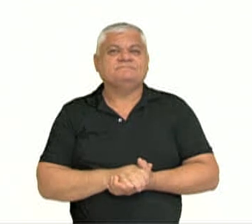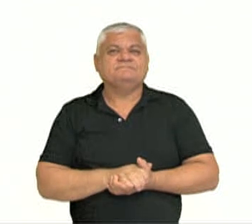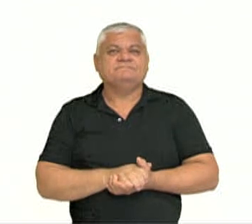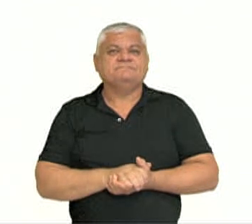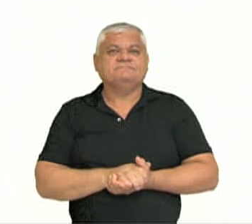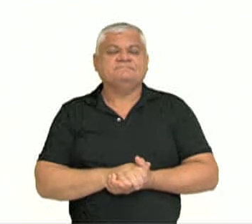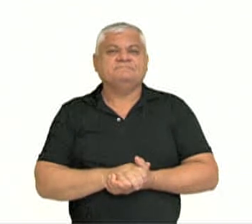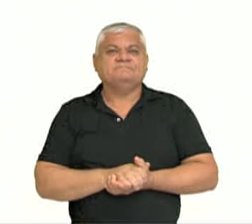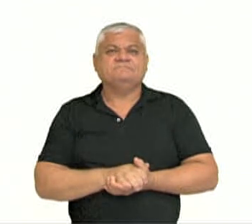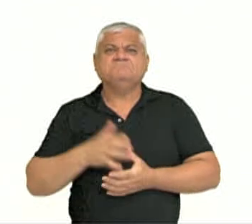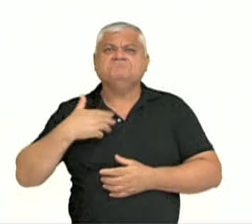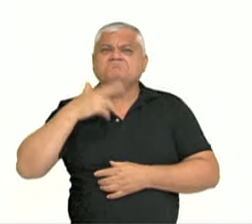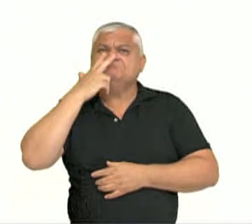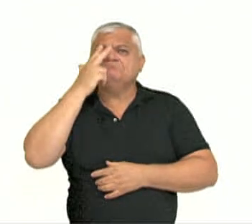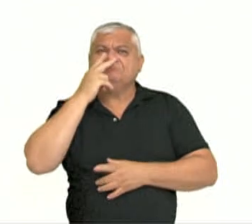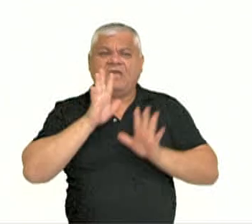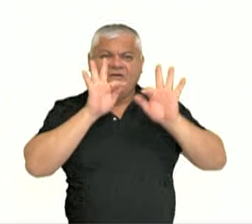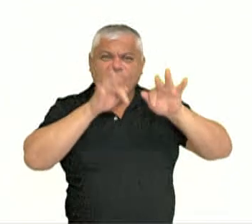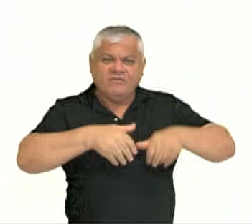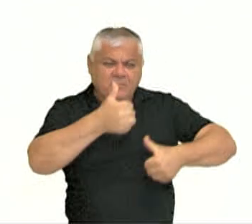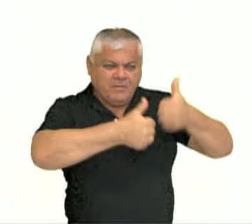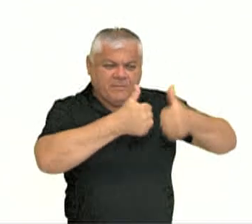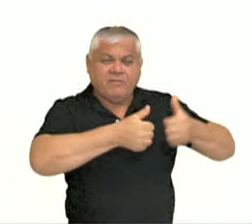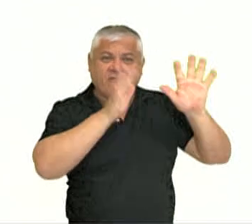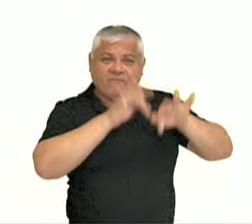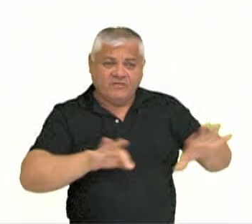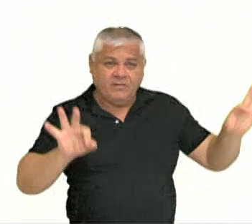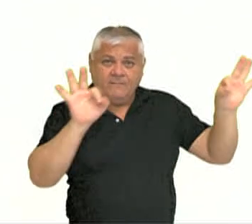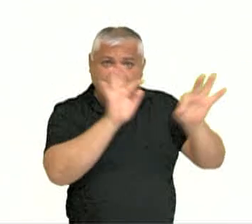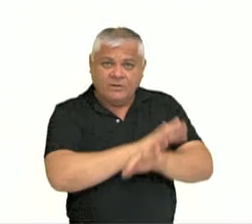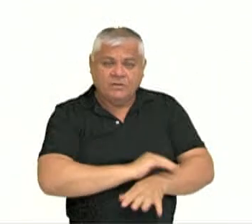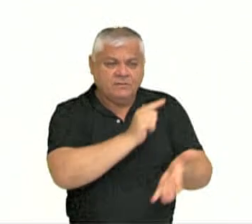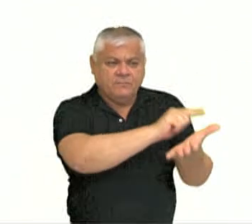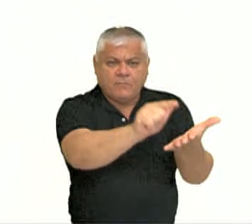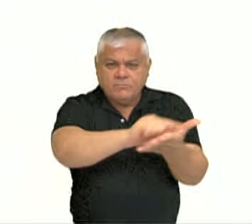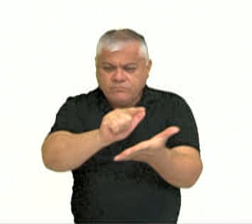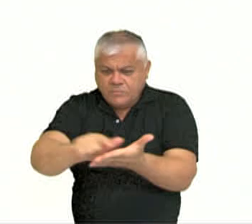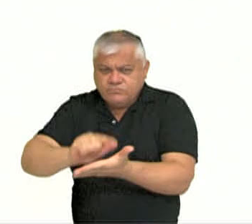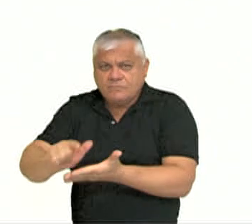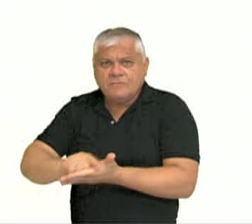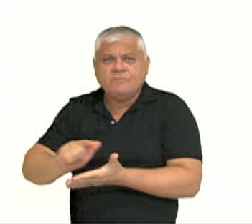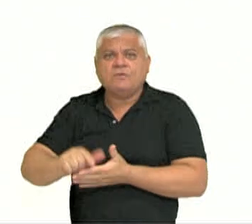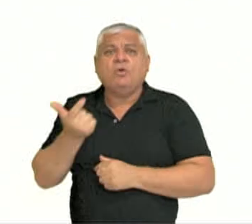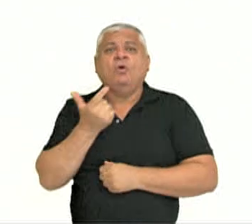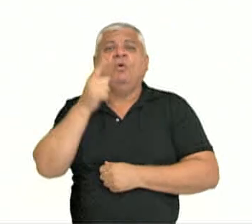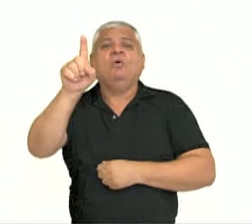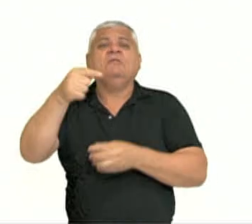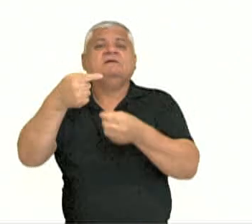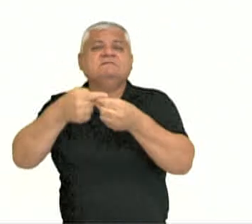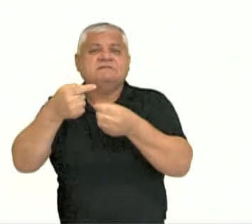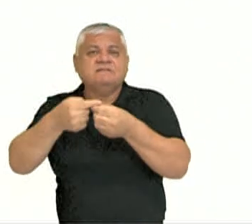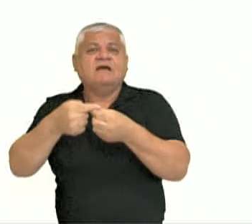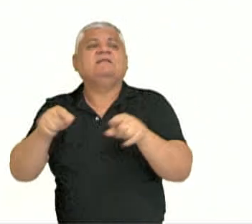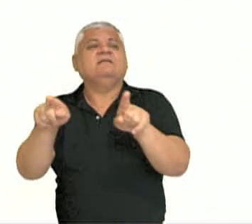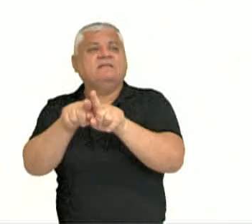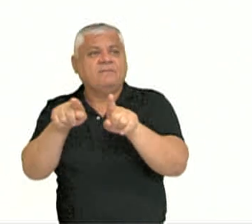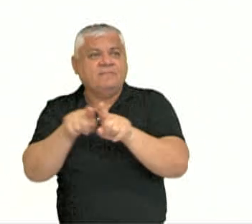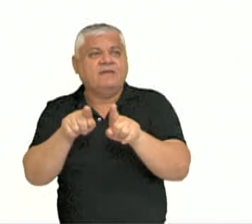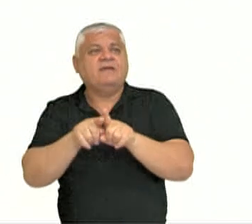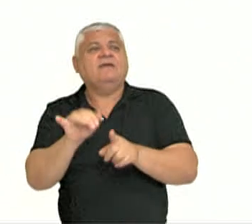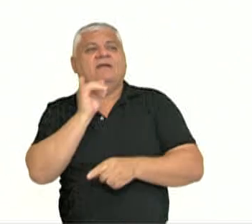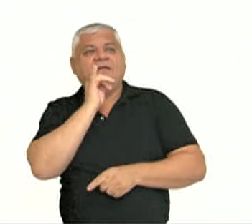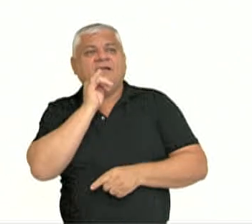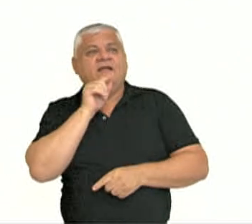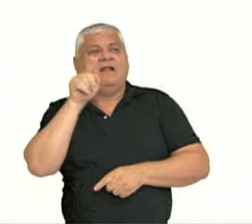A faxina após um jogo também foi destaque na Arena Mordóvia, na cidade de Saransk,